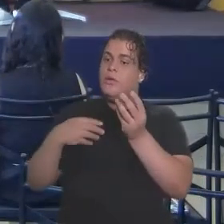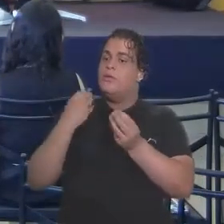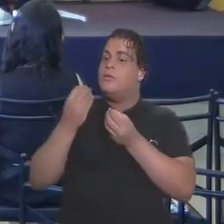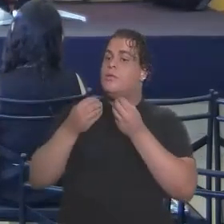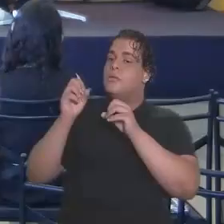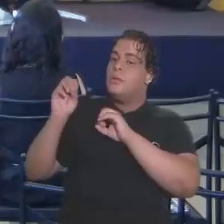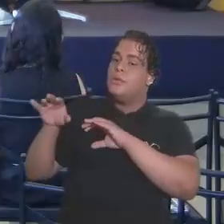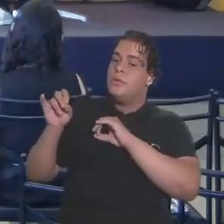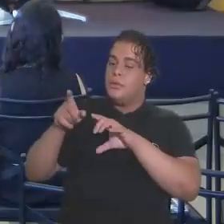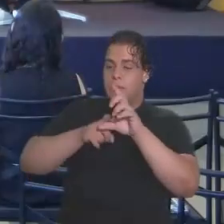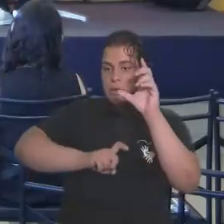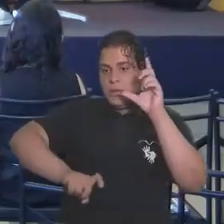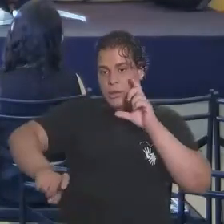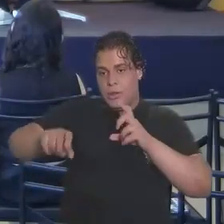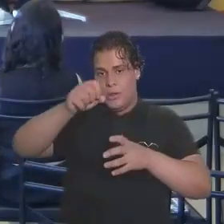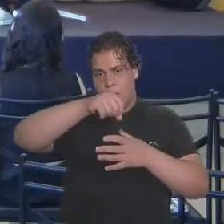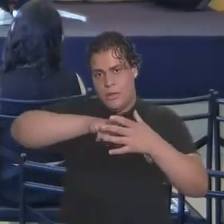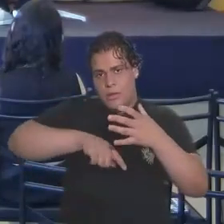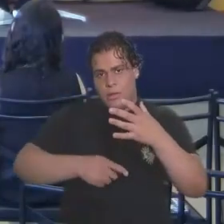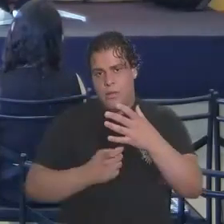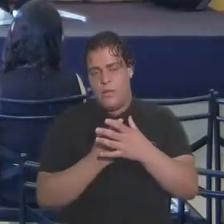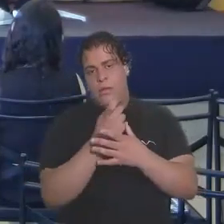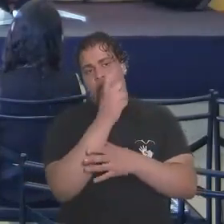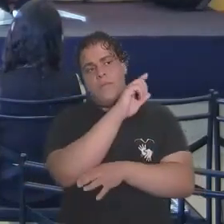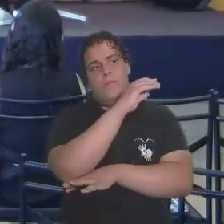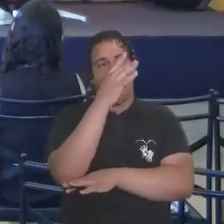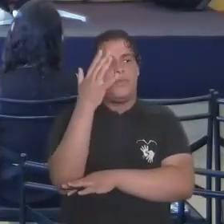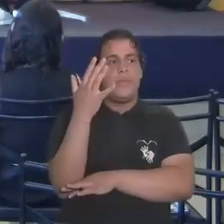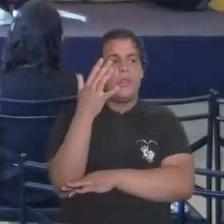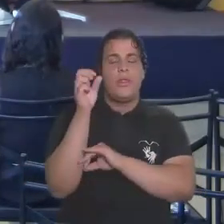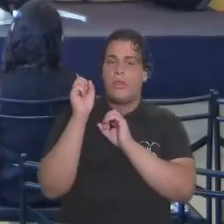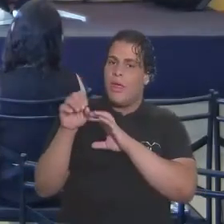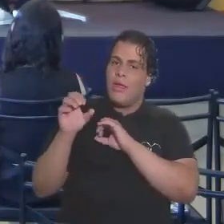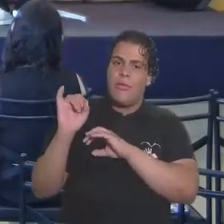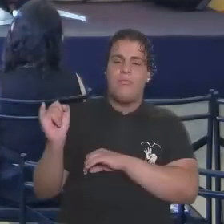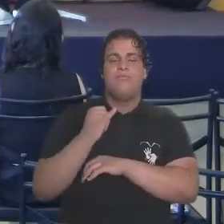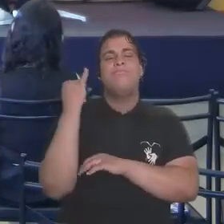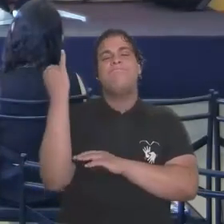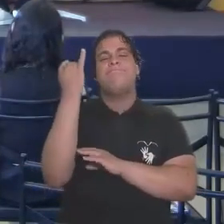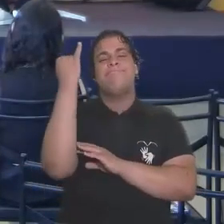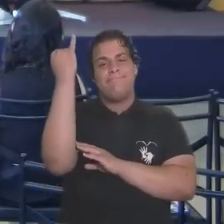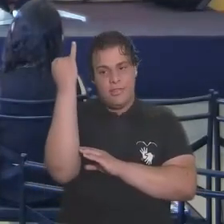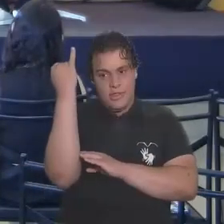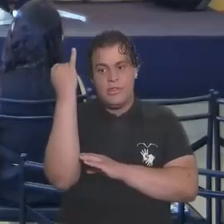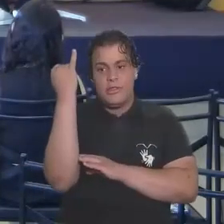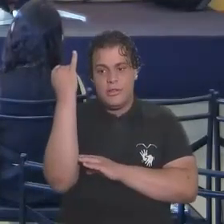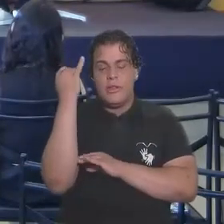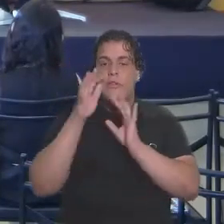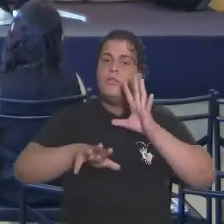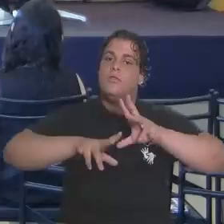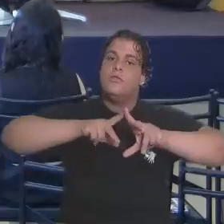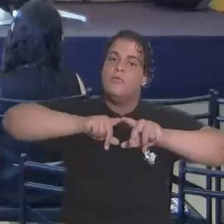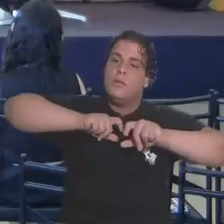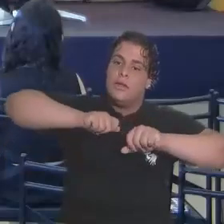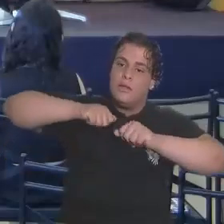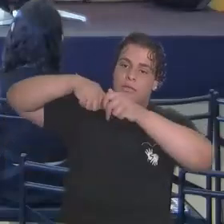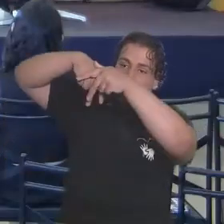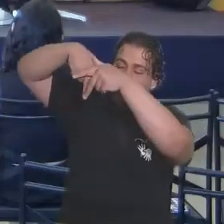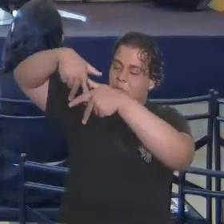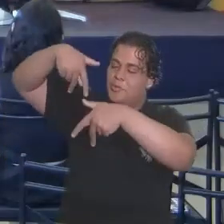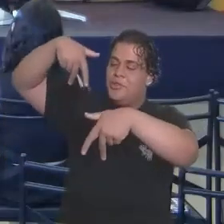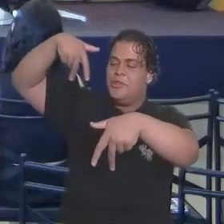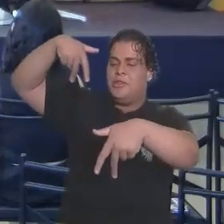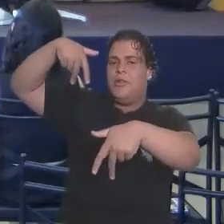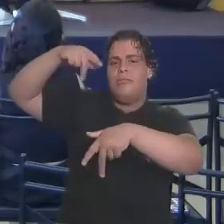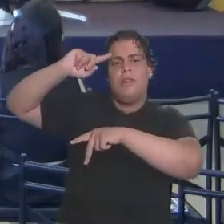educação, que independente do plantio da árvore, a educação aqui vai fazer muita diferença na formação de uma geração que pensa